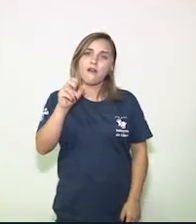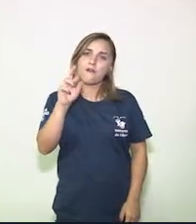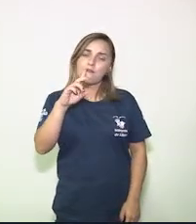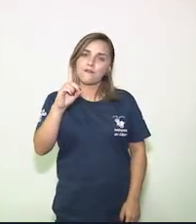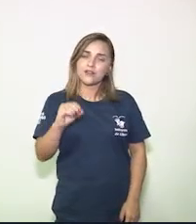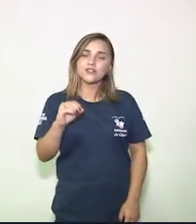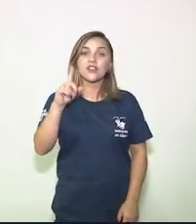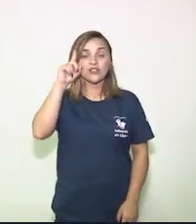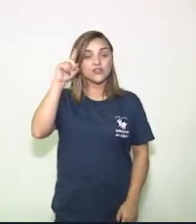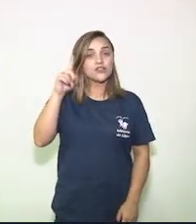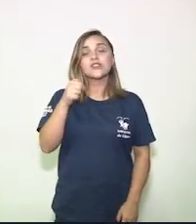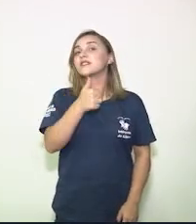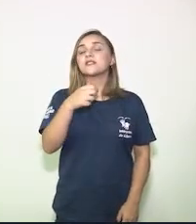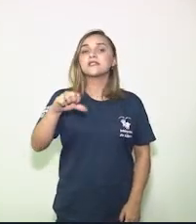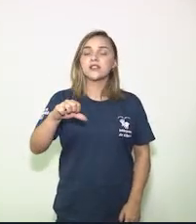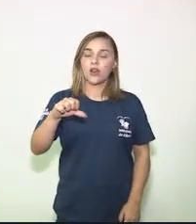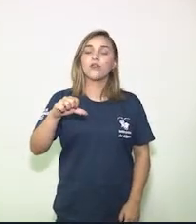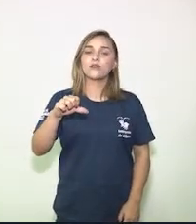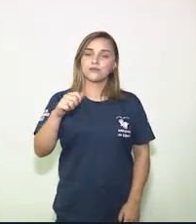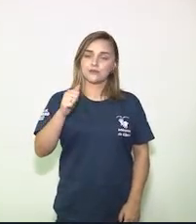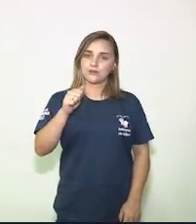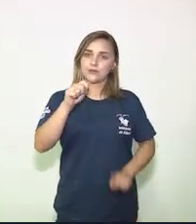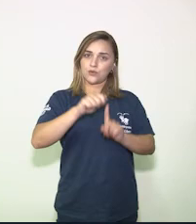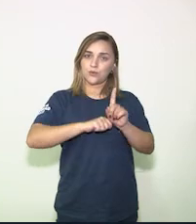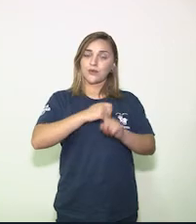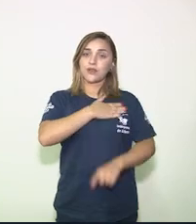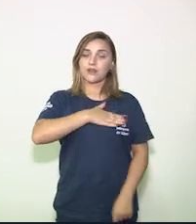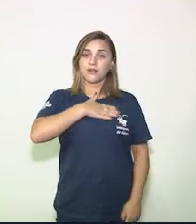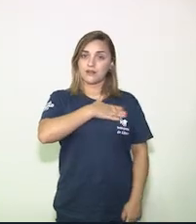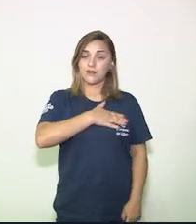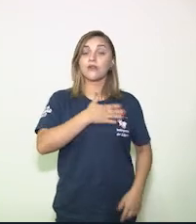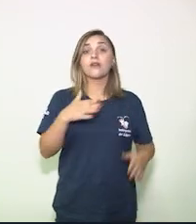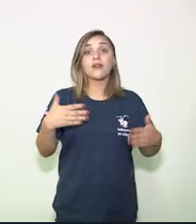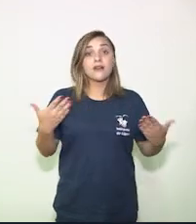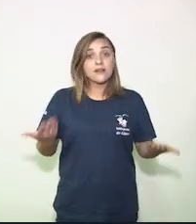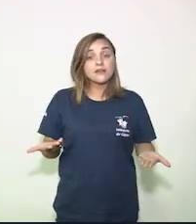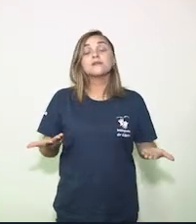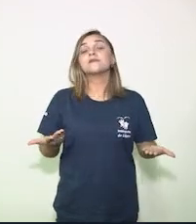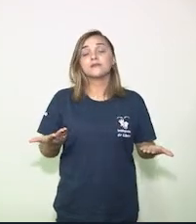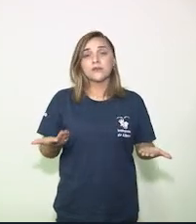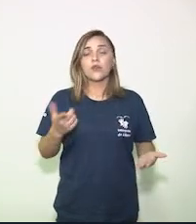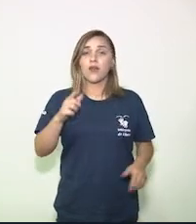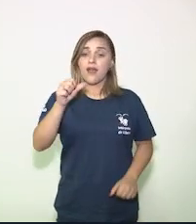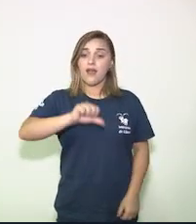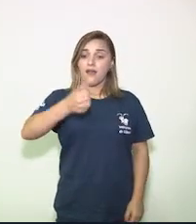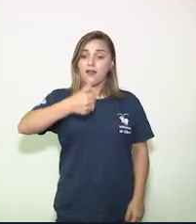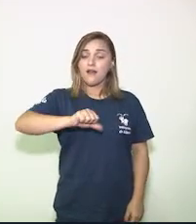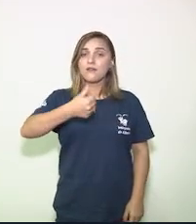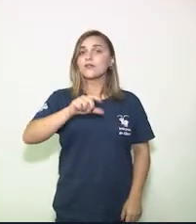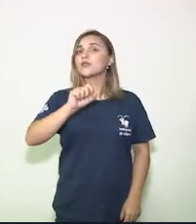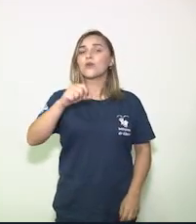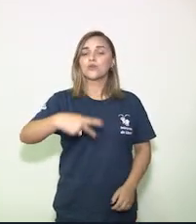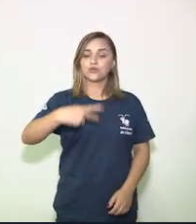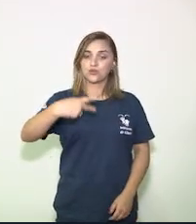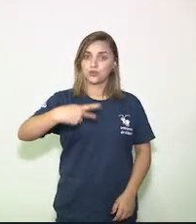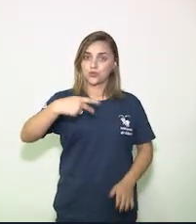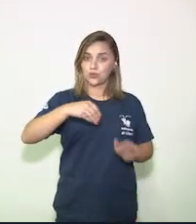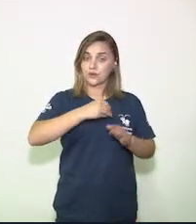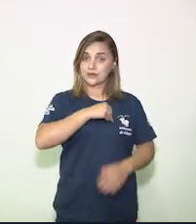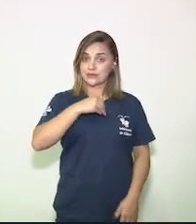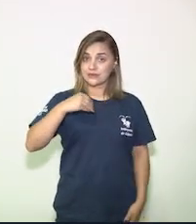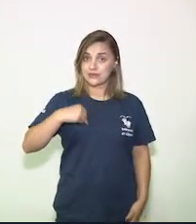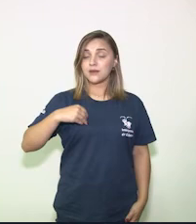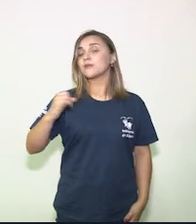de agosto, publicado no Journal of Pediatrics. Além disso, a gente avaliou um segundo exame